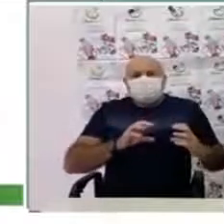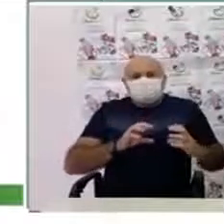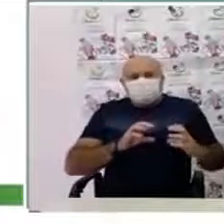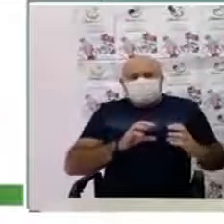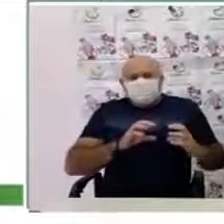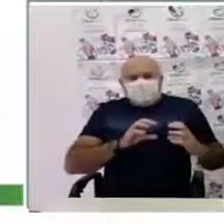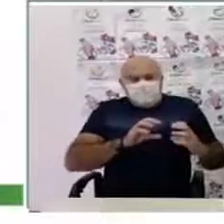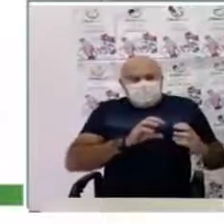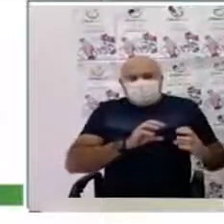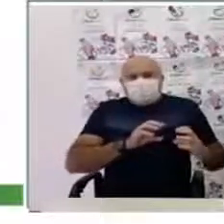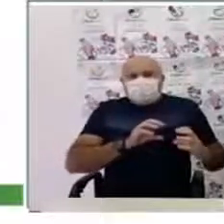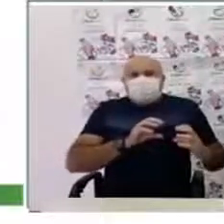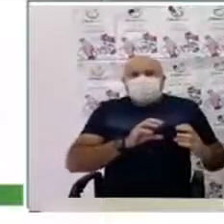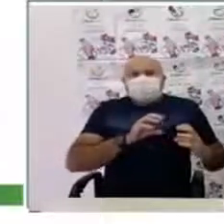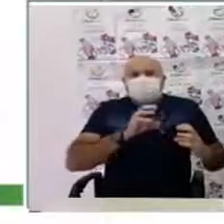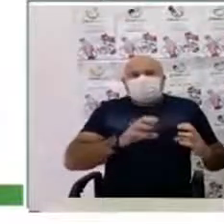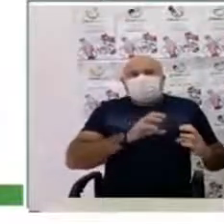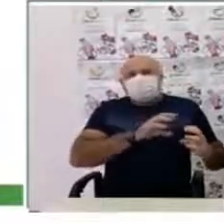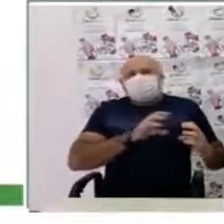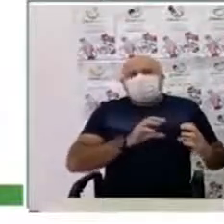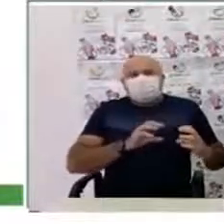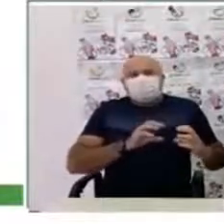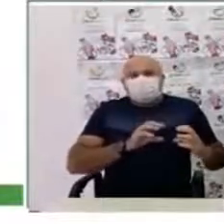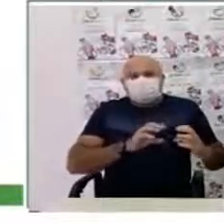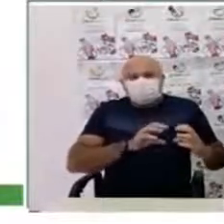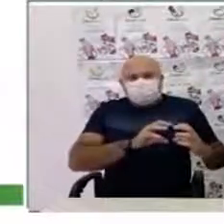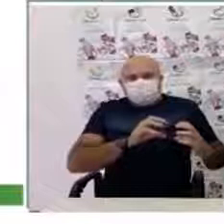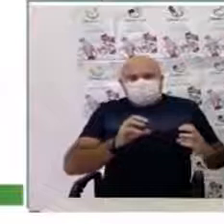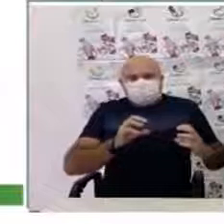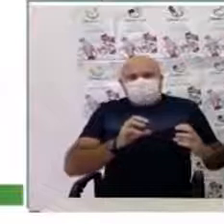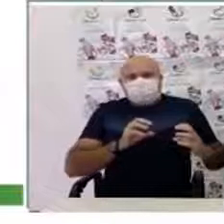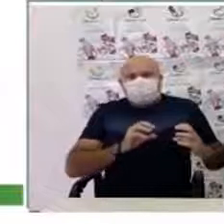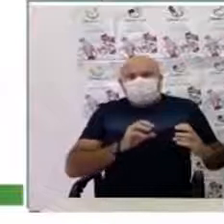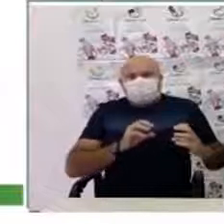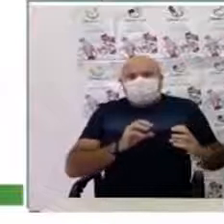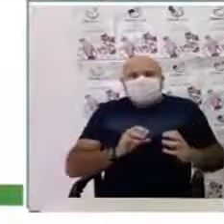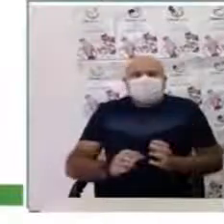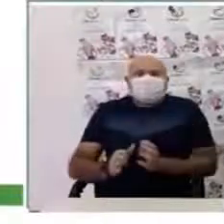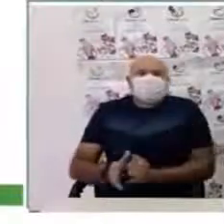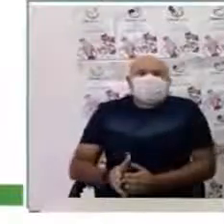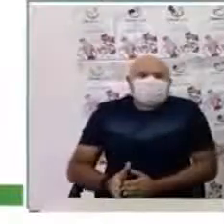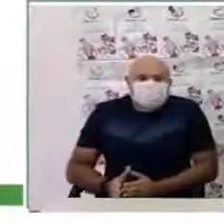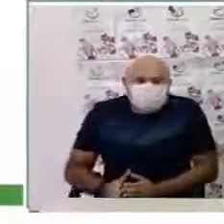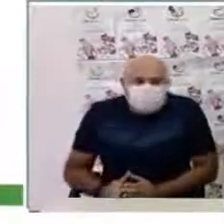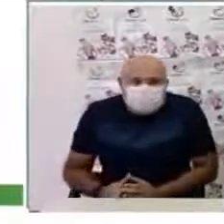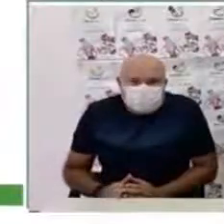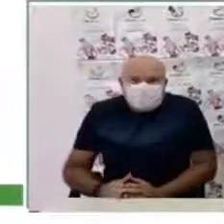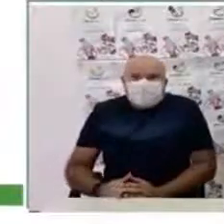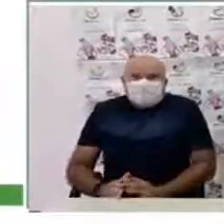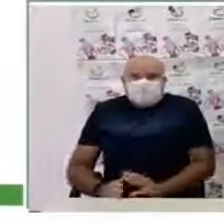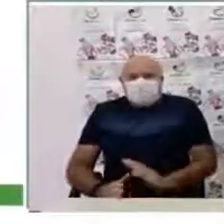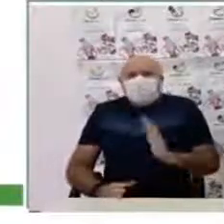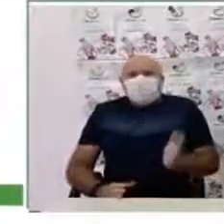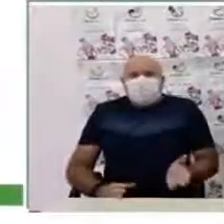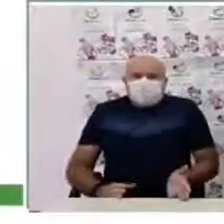evolução do modelo aí de Thomson, que é exatamente essa ampola de Crookes, né? Uma evolução da ampola de Crookes. Então daí surgiu uma ideia